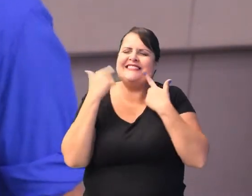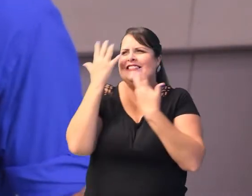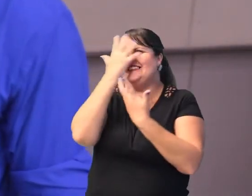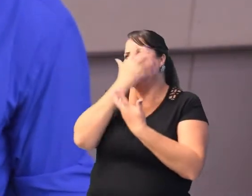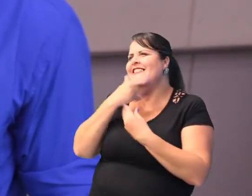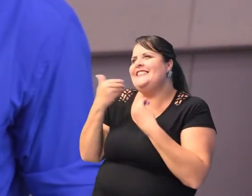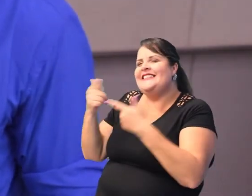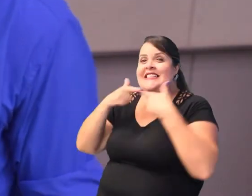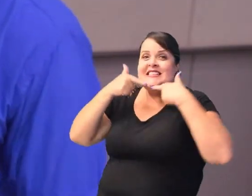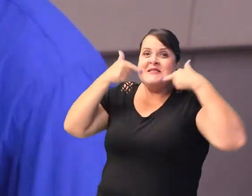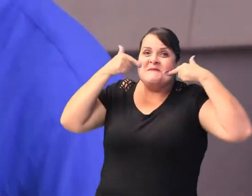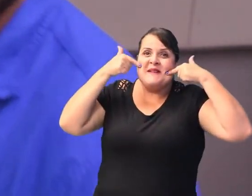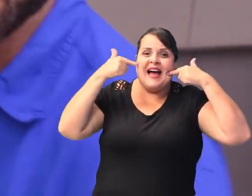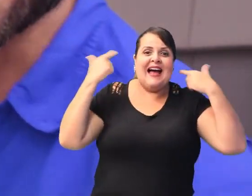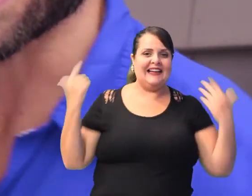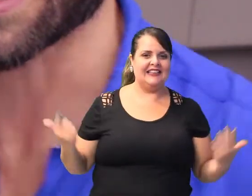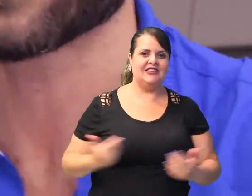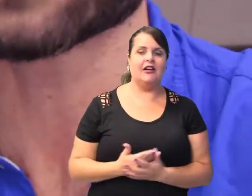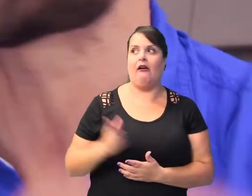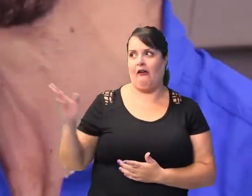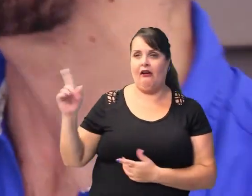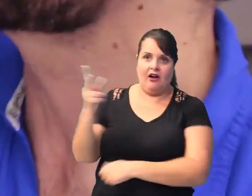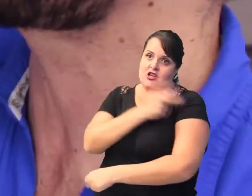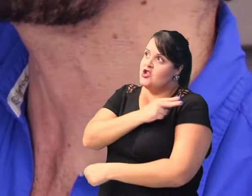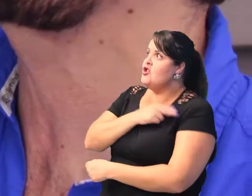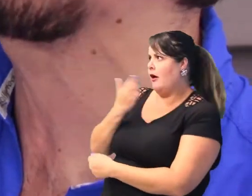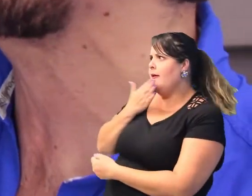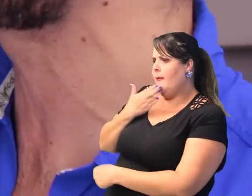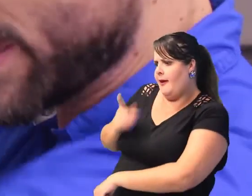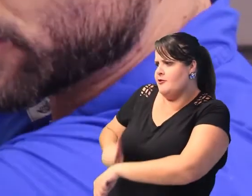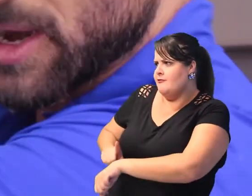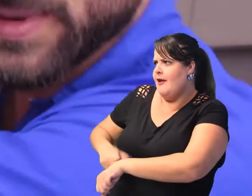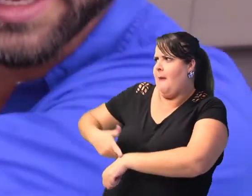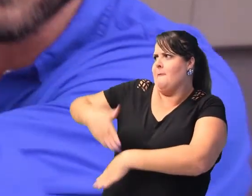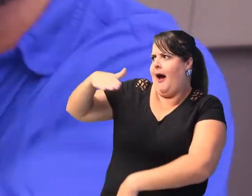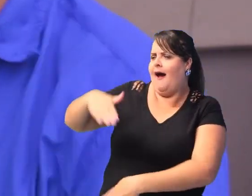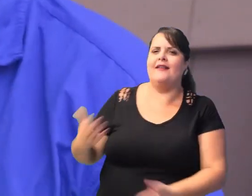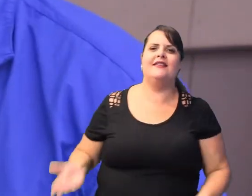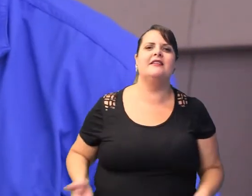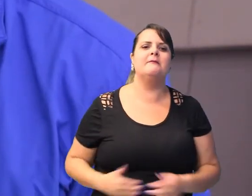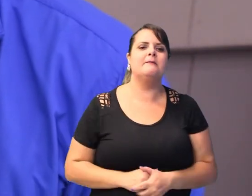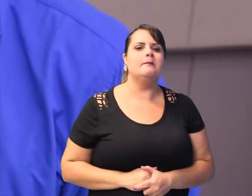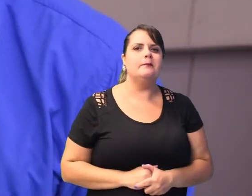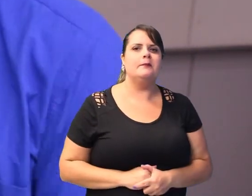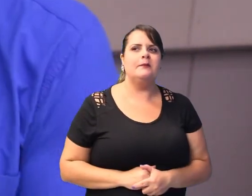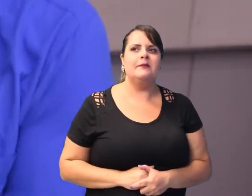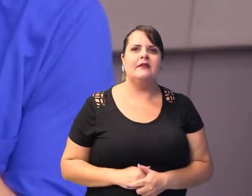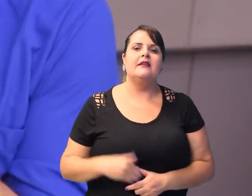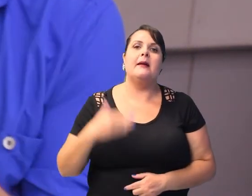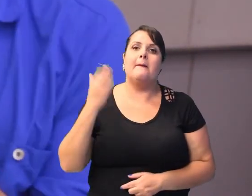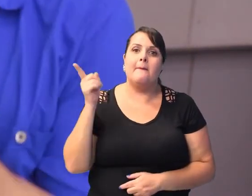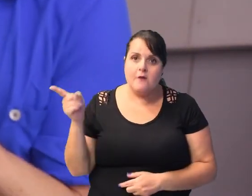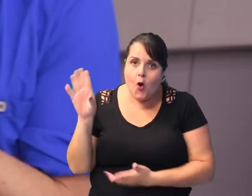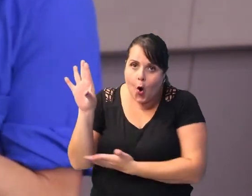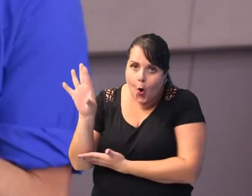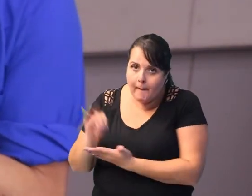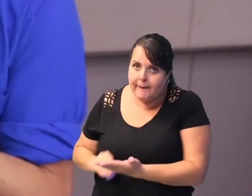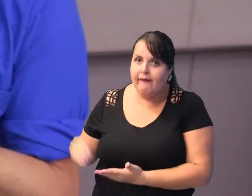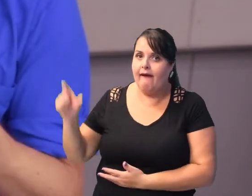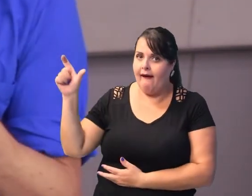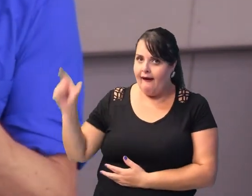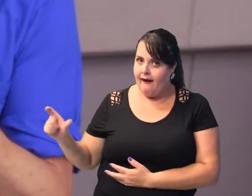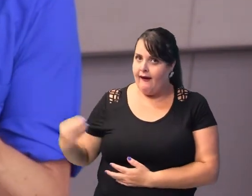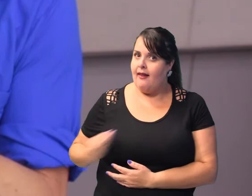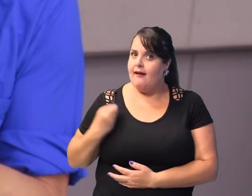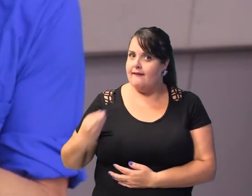a linda jovem rafael rocha que posso aqui http aumentar mas ainda demais não é pegue o exemplo de talita